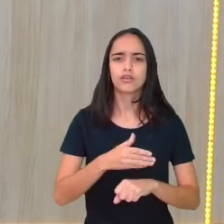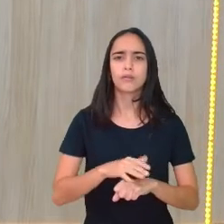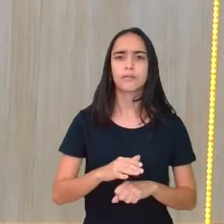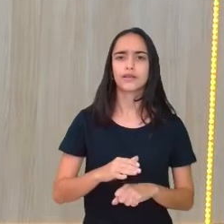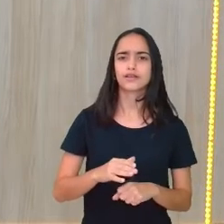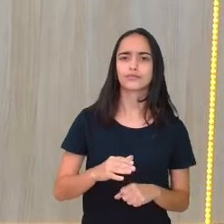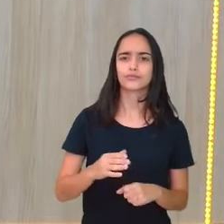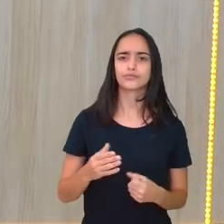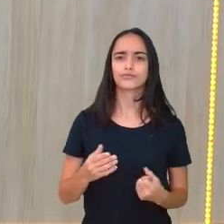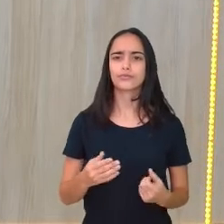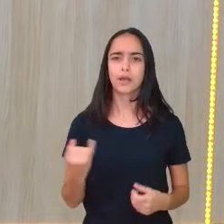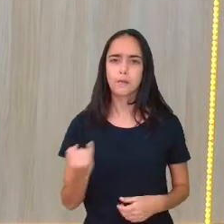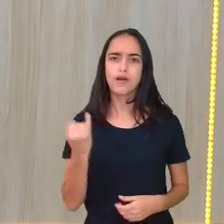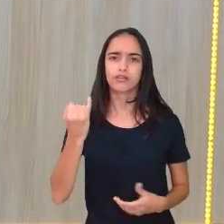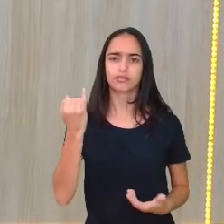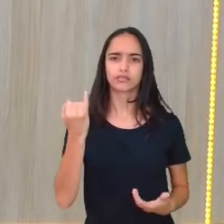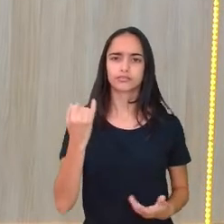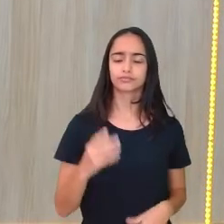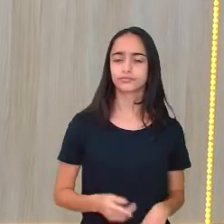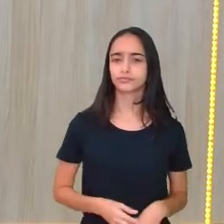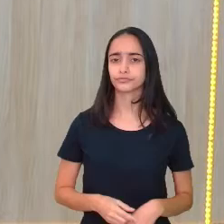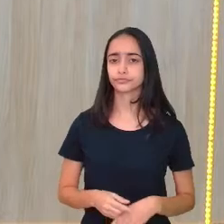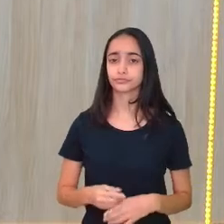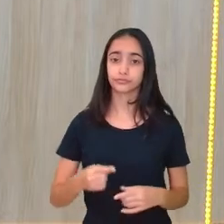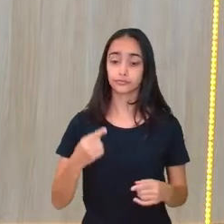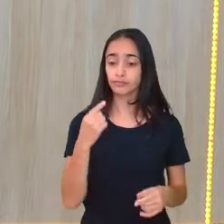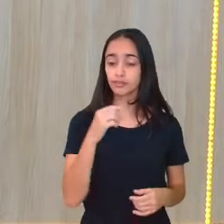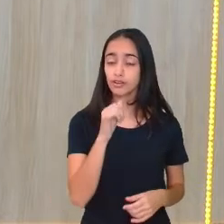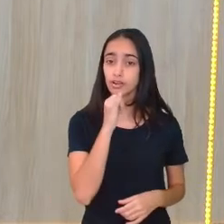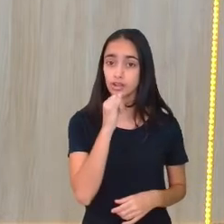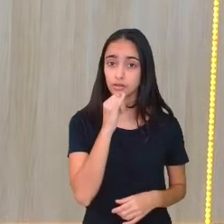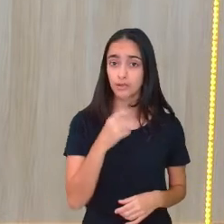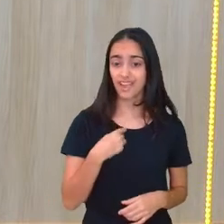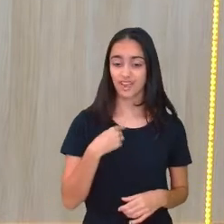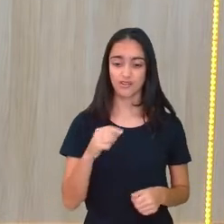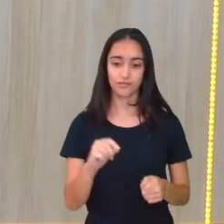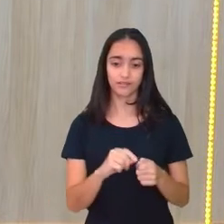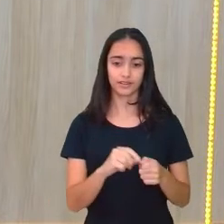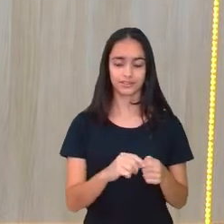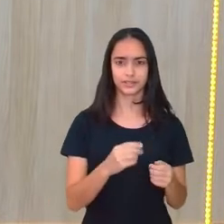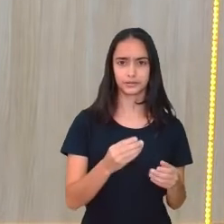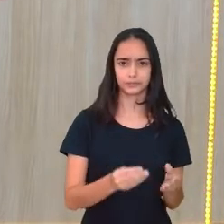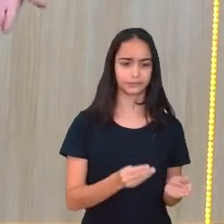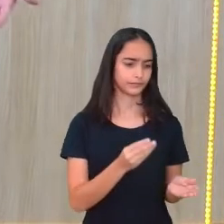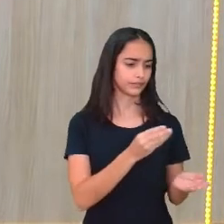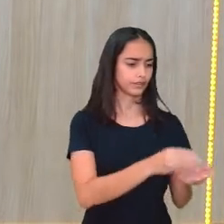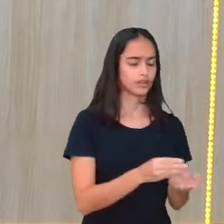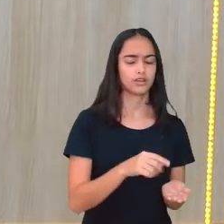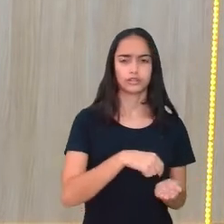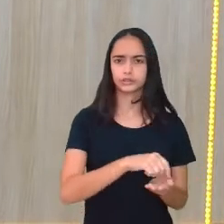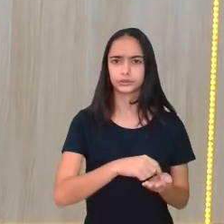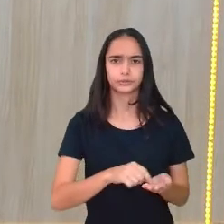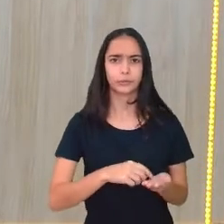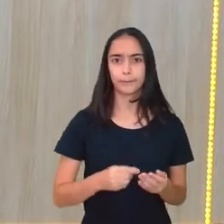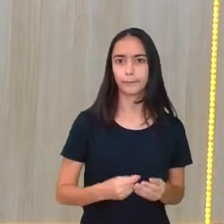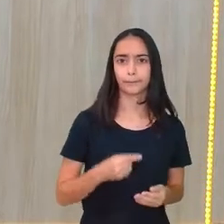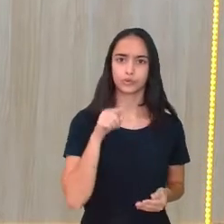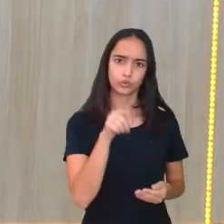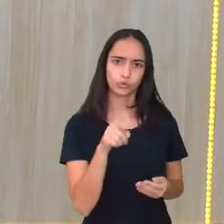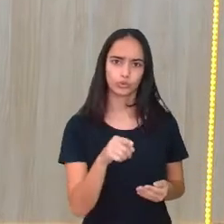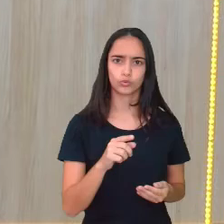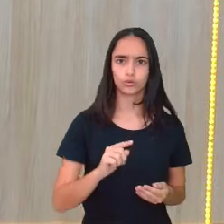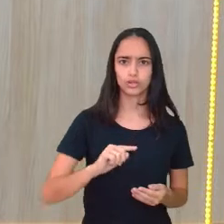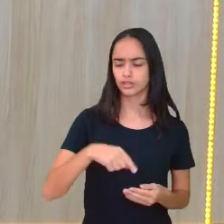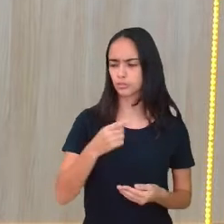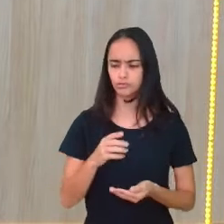ó, vou prescrever isso aqui para tu, não, eu vou pegar isso aqui também e vou fazer para tu também, né? E aí